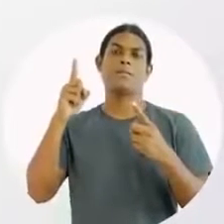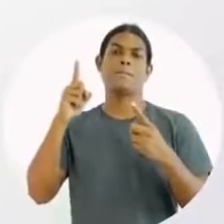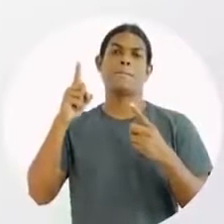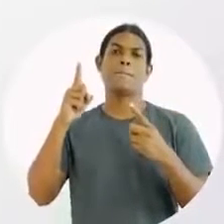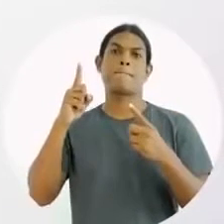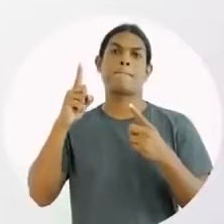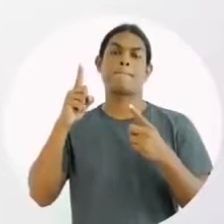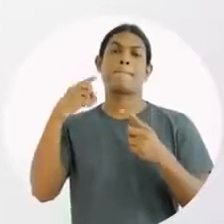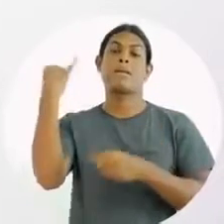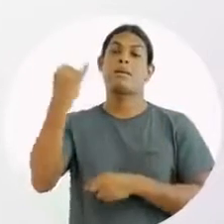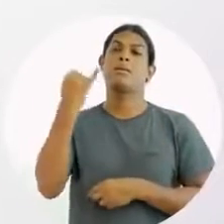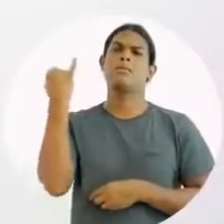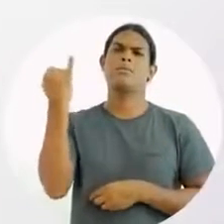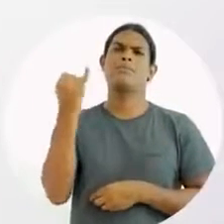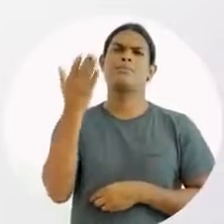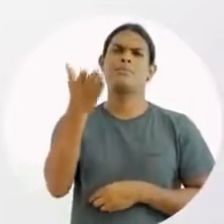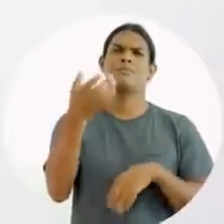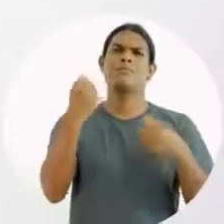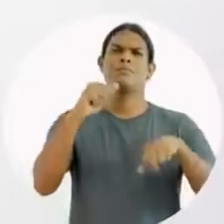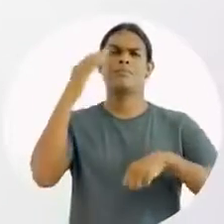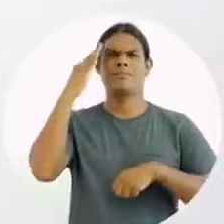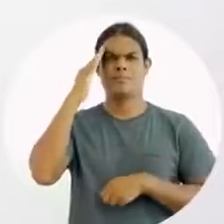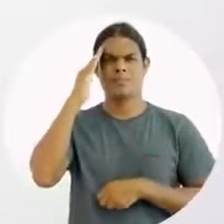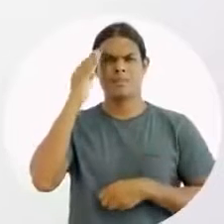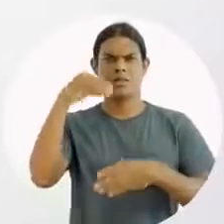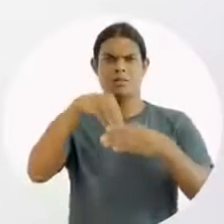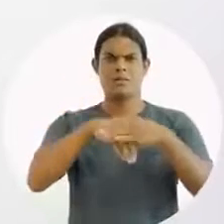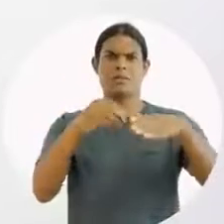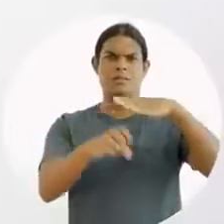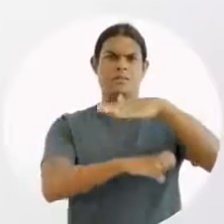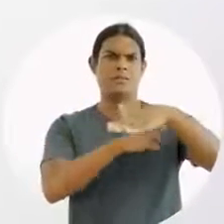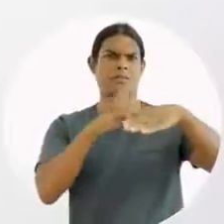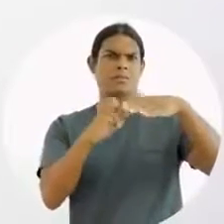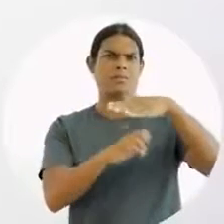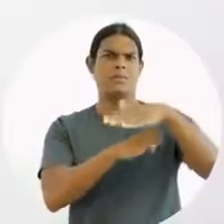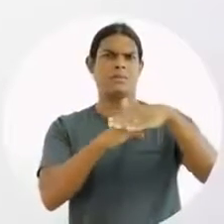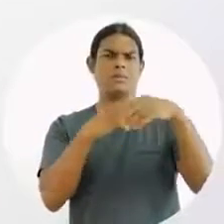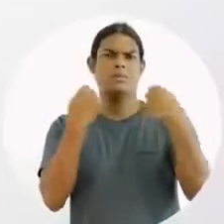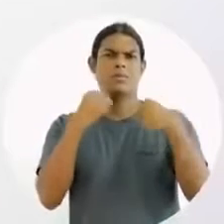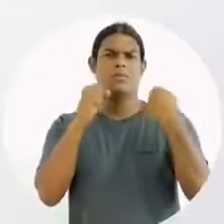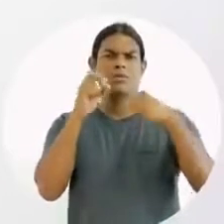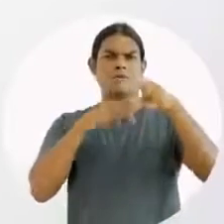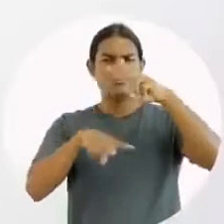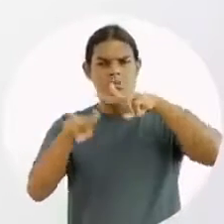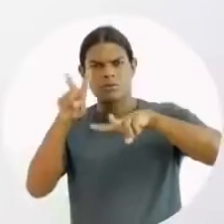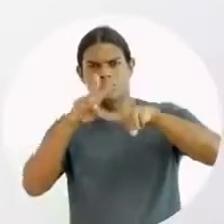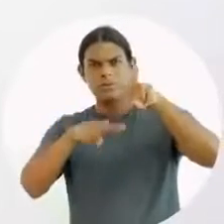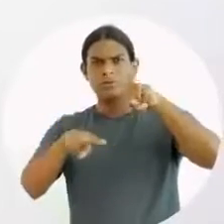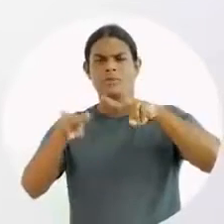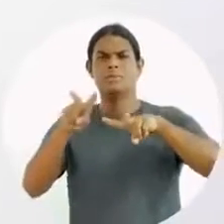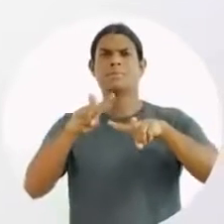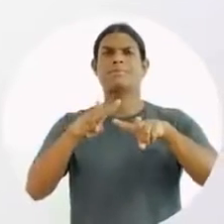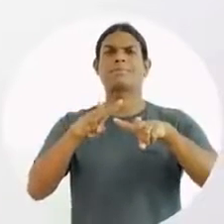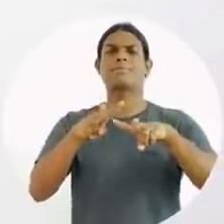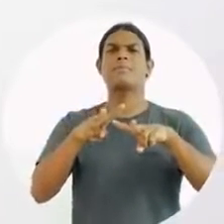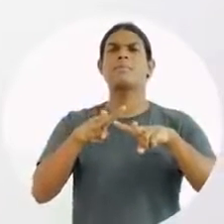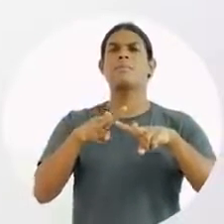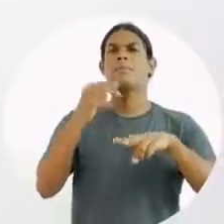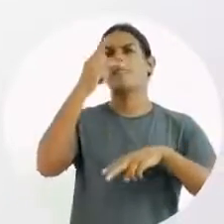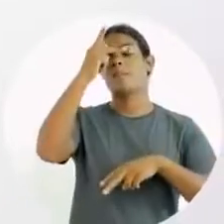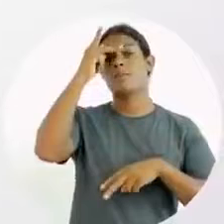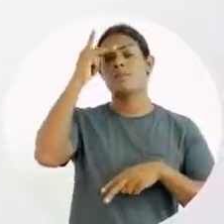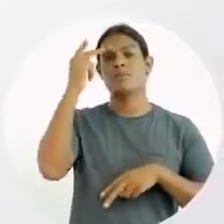que a gente precisa entender é que dentro de uma empresa eu posso visualizar as pessoas de